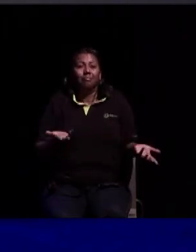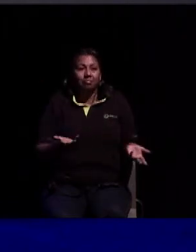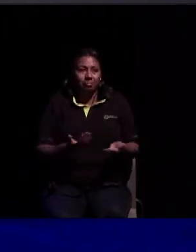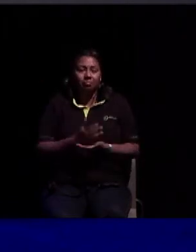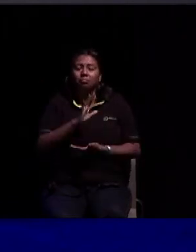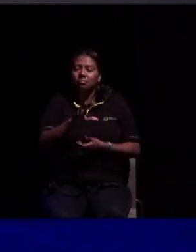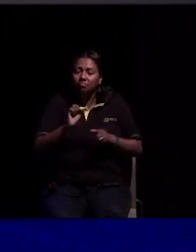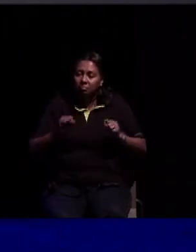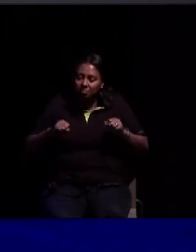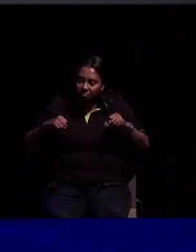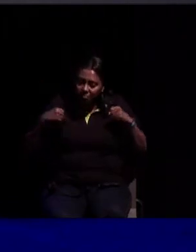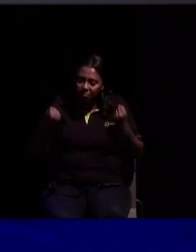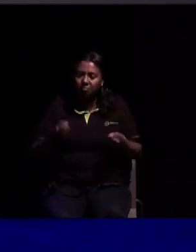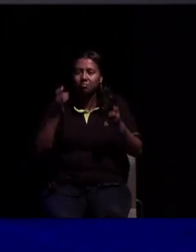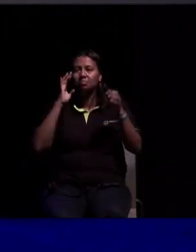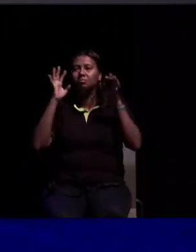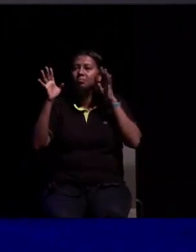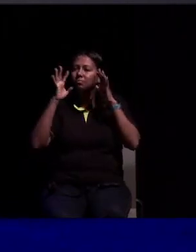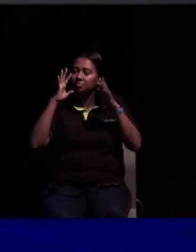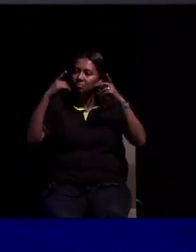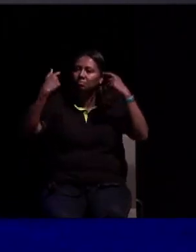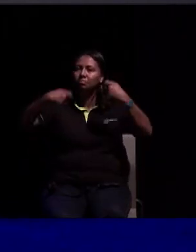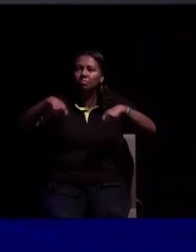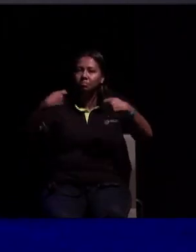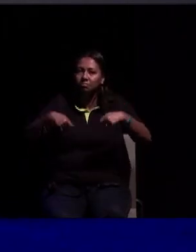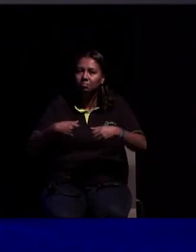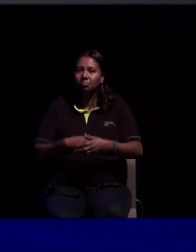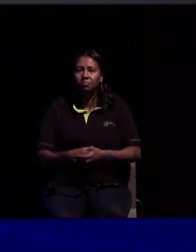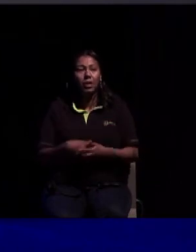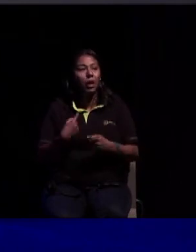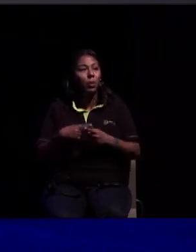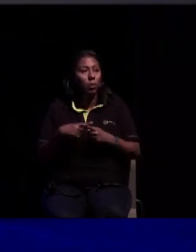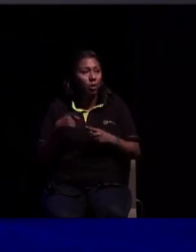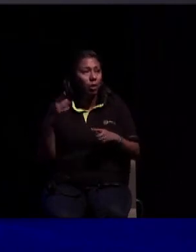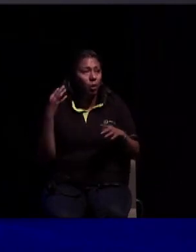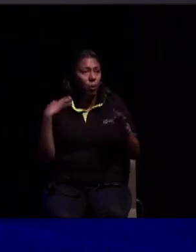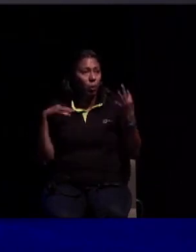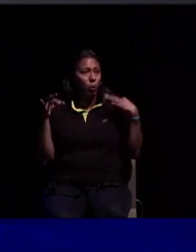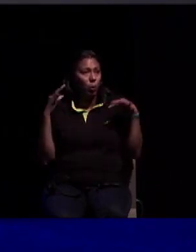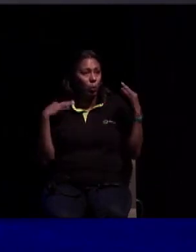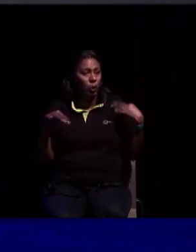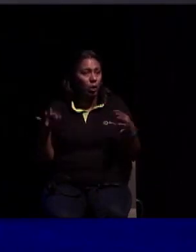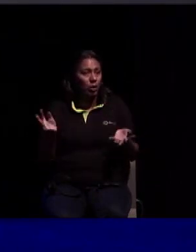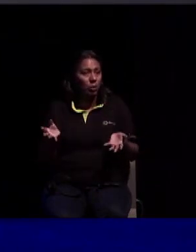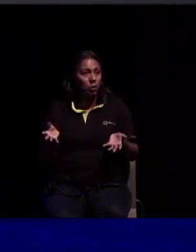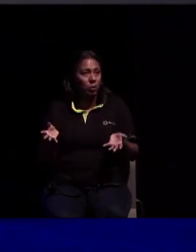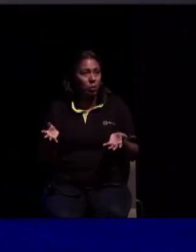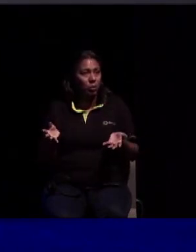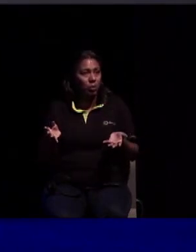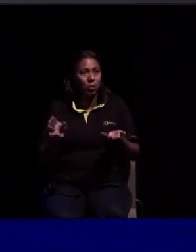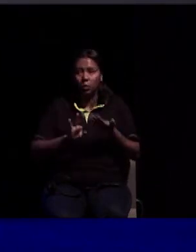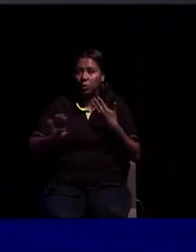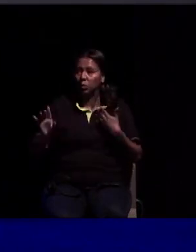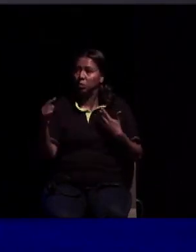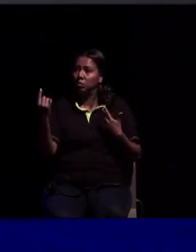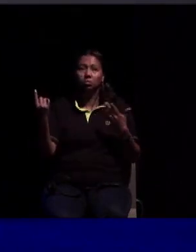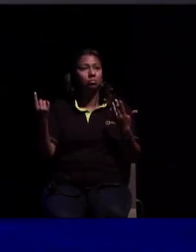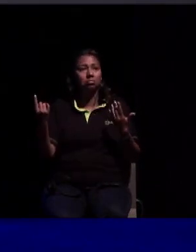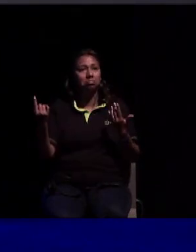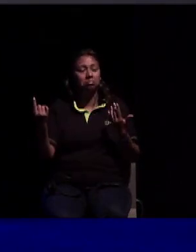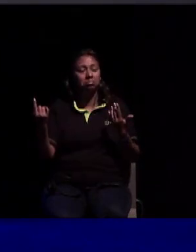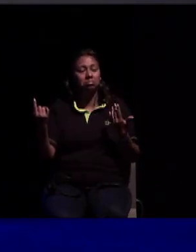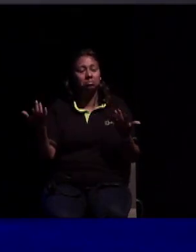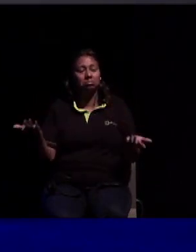de reflexão acerca, porque o turismo não é uma atividade isolada do que acontece na sociedade como um todo,